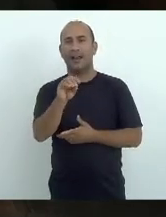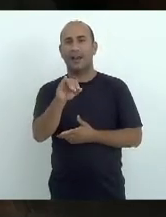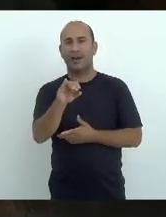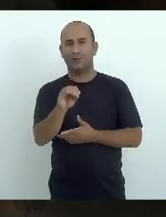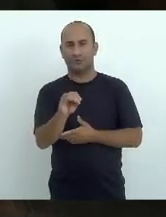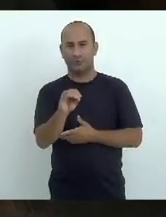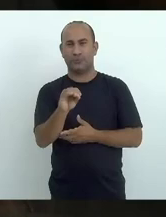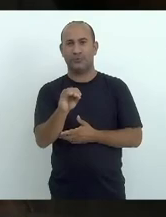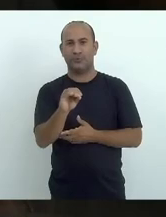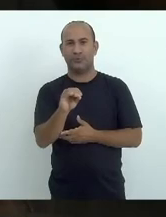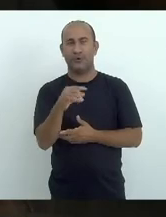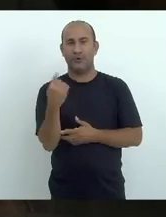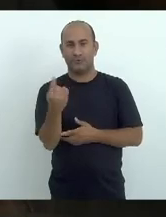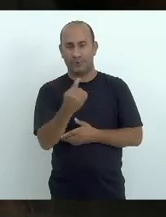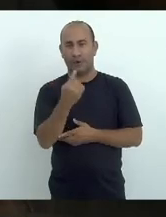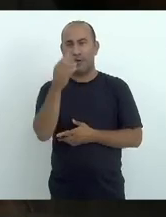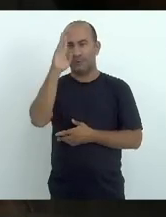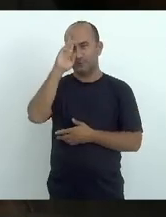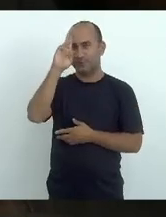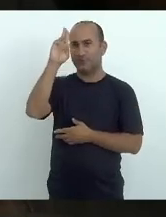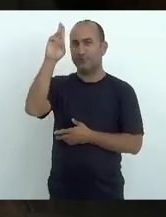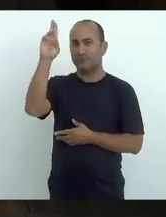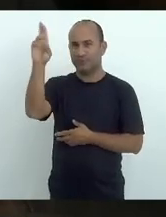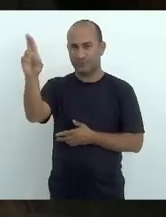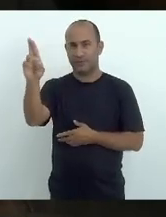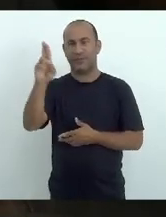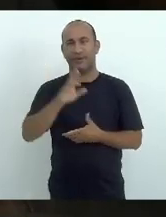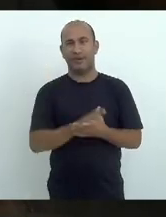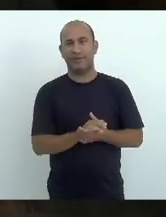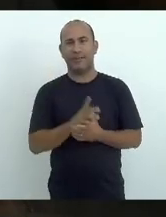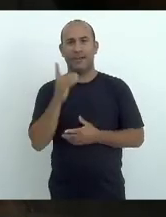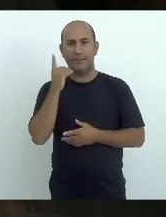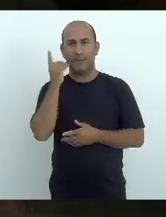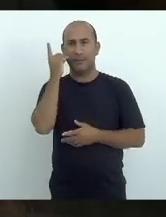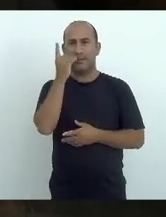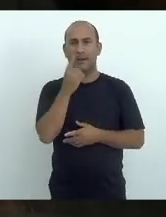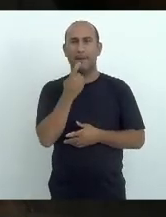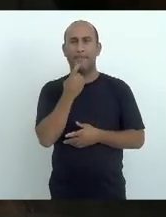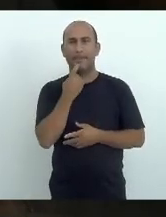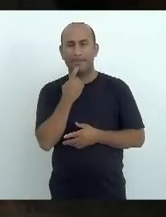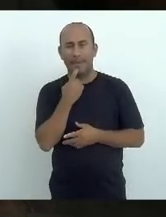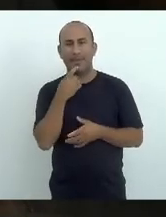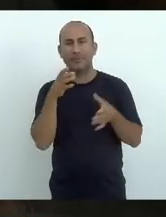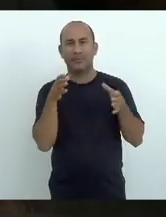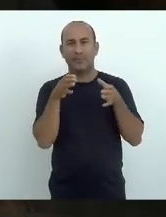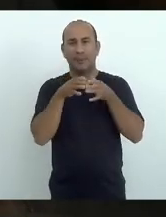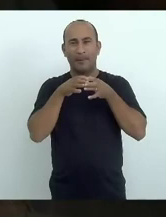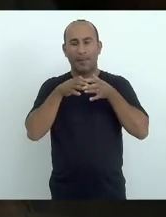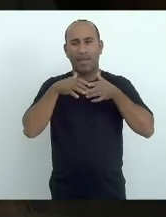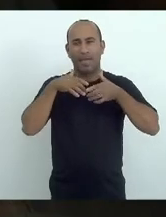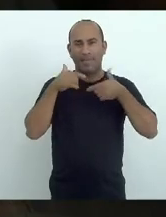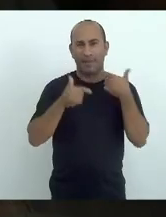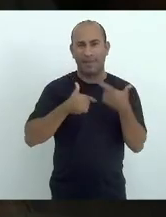líder da área do Monan, Sítio de Ferro, ali, deputado Luiz Paulo, perto do Largo da Batalha, que Vossa Excelência conhece bem.